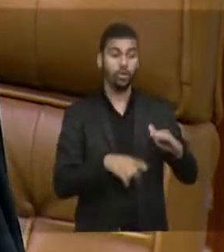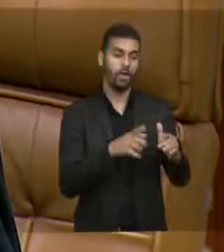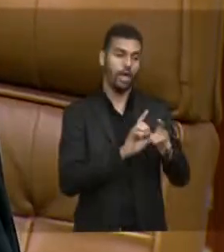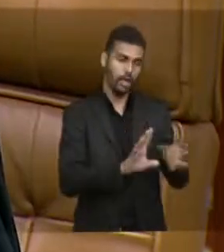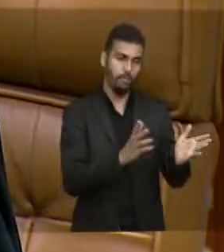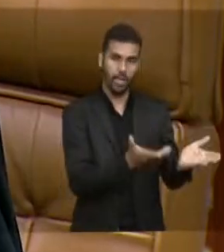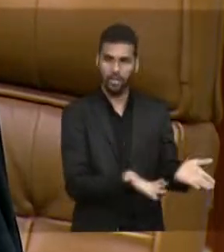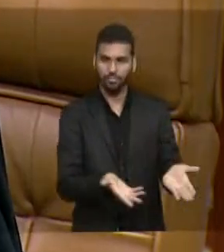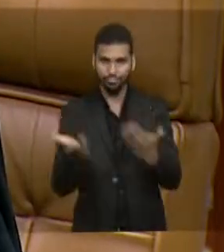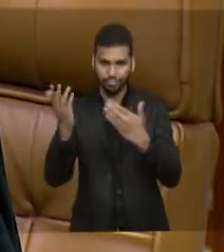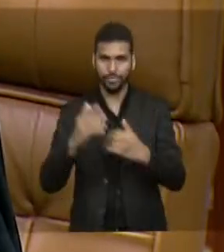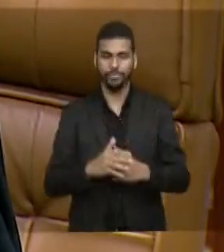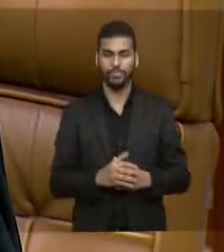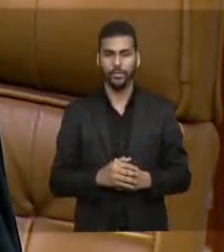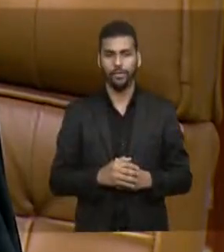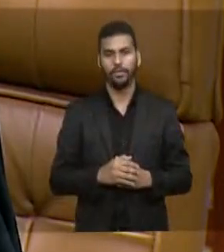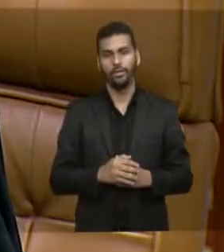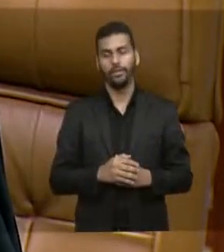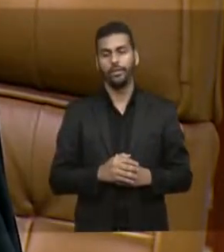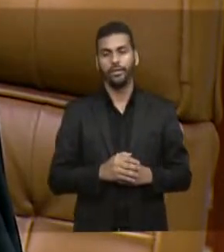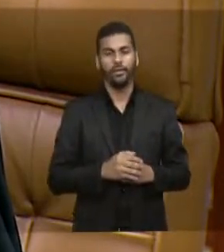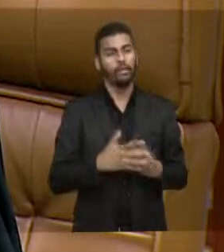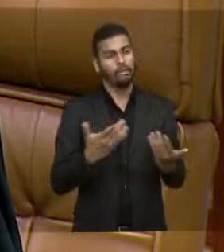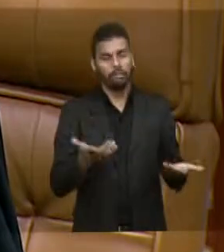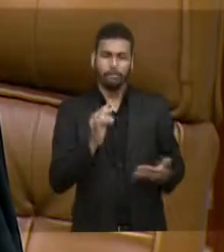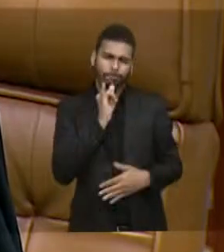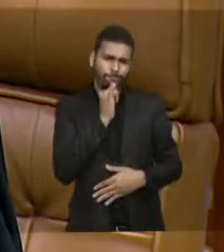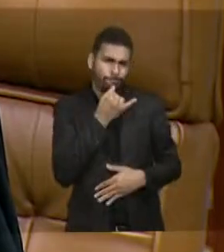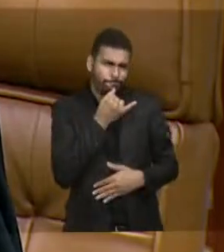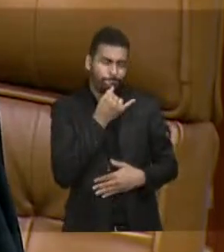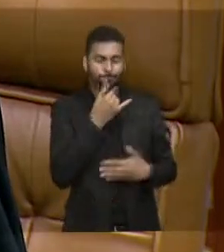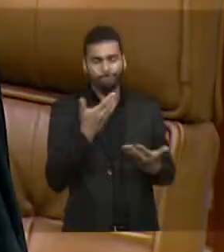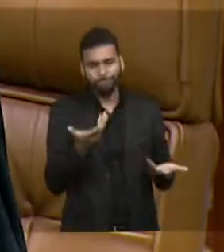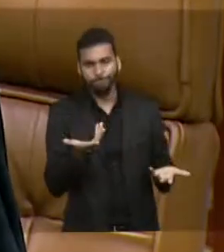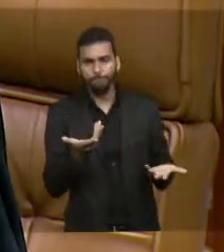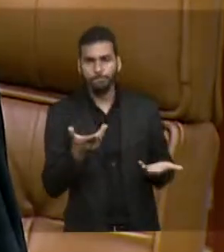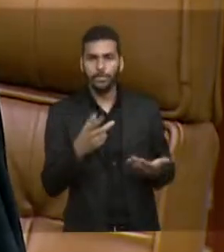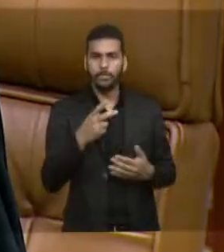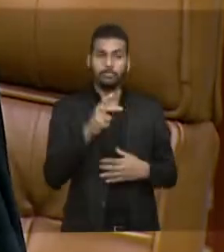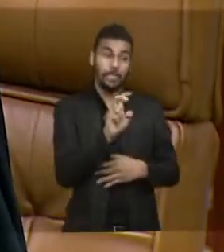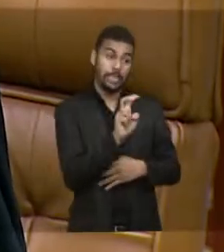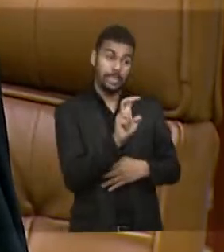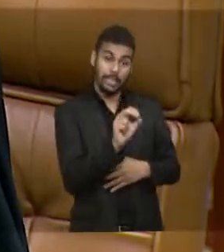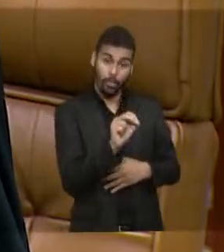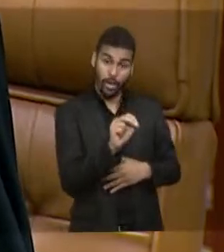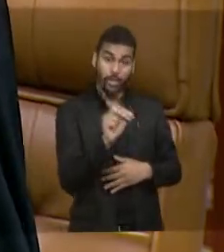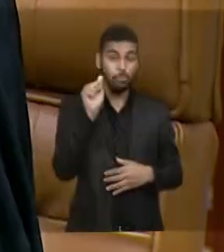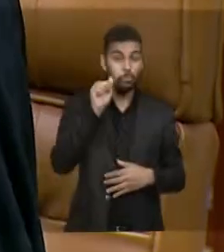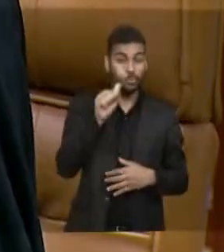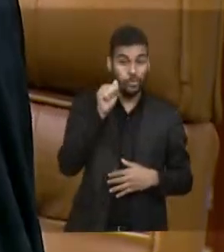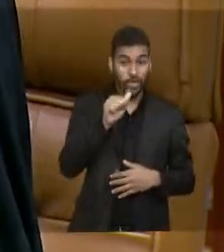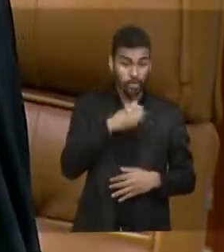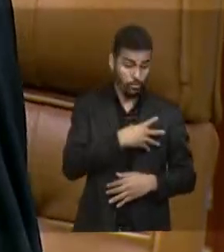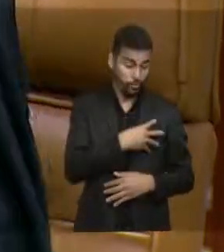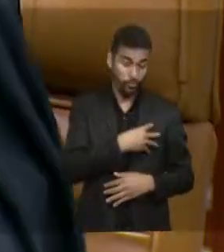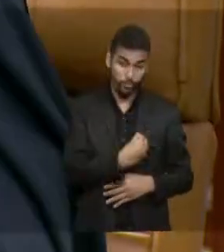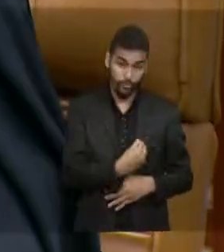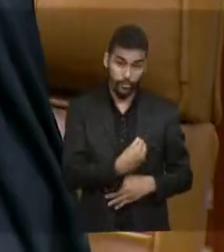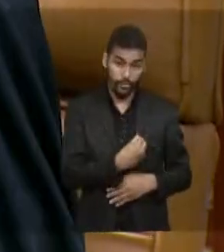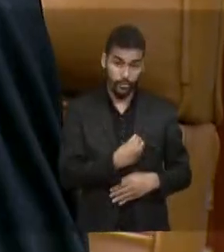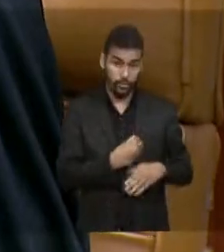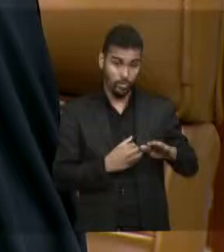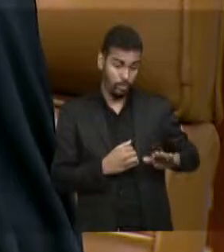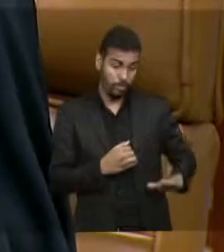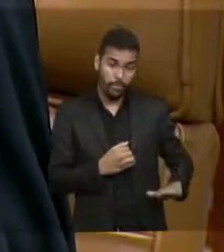lamentavelmente é nós tivemos em torno é de 50 mulheres é que estava com filhos pequenos